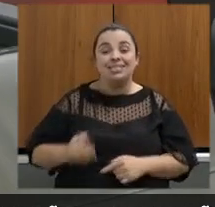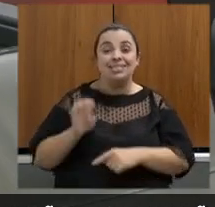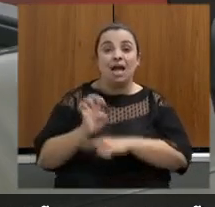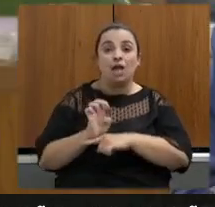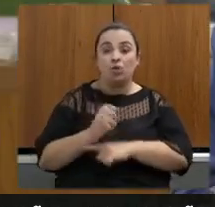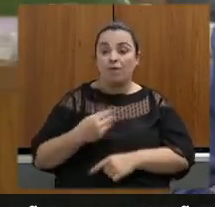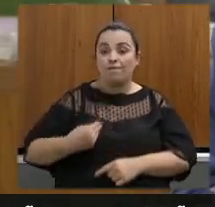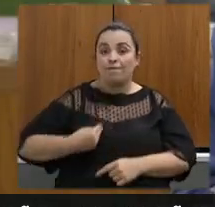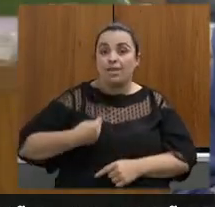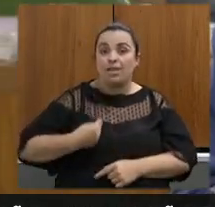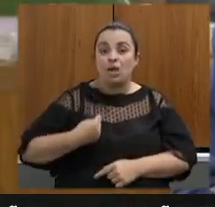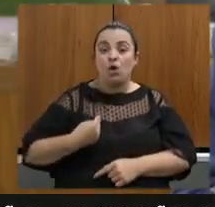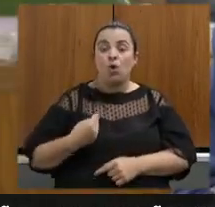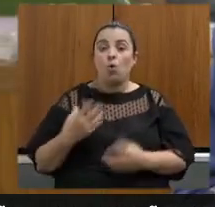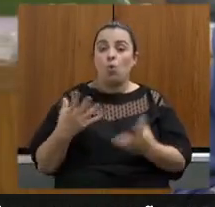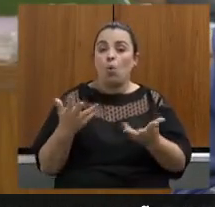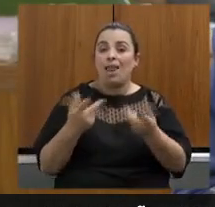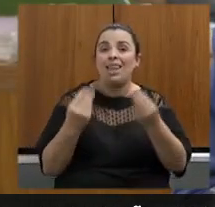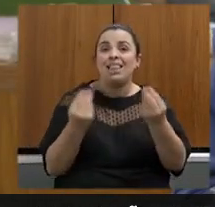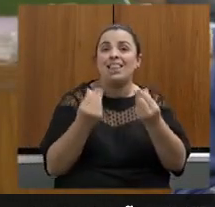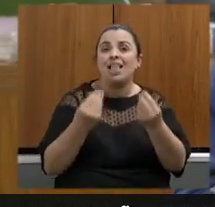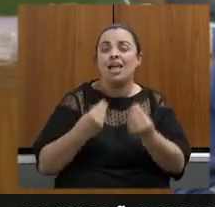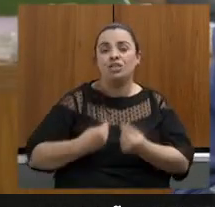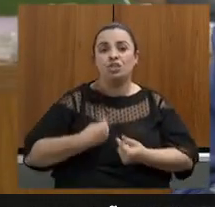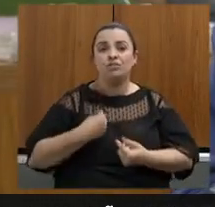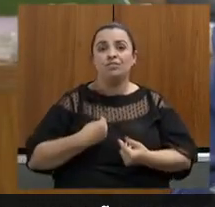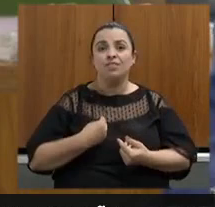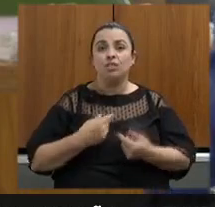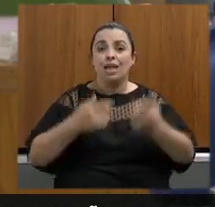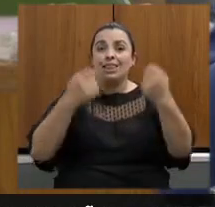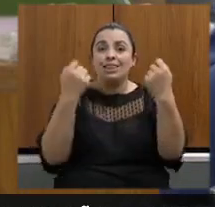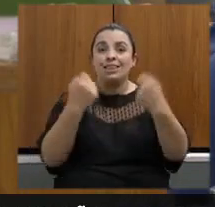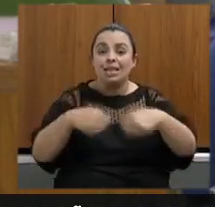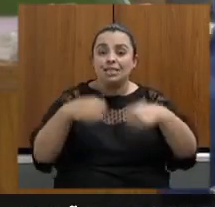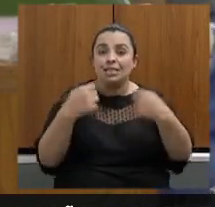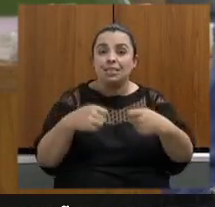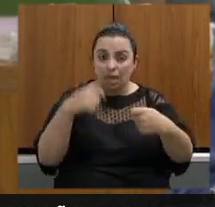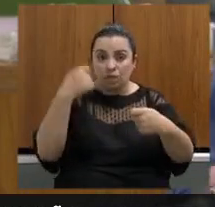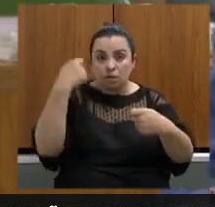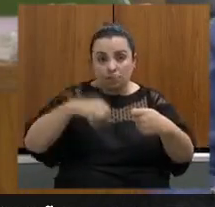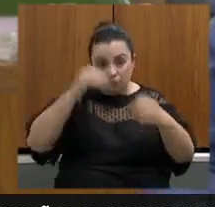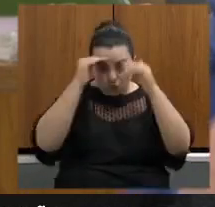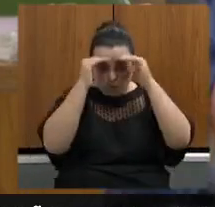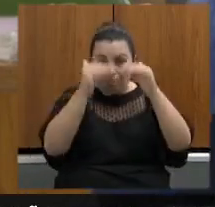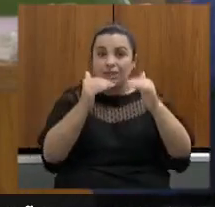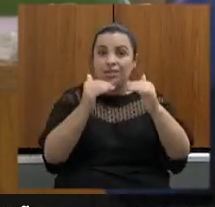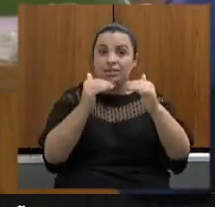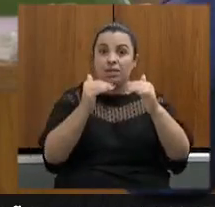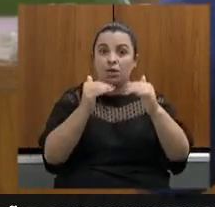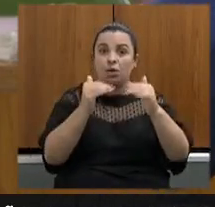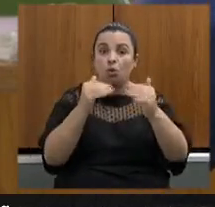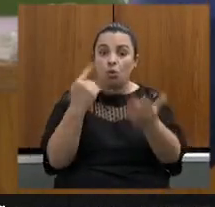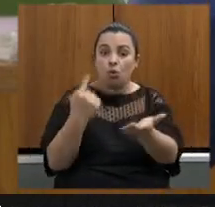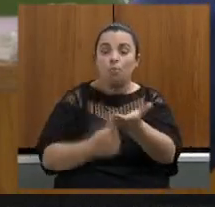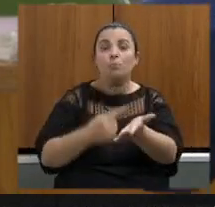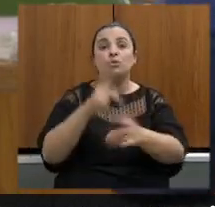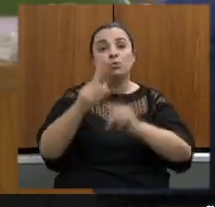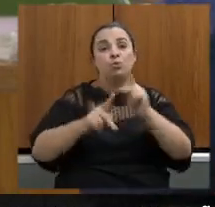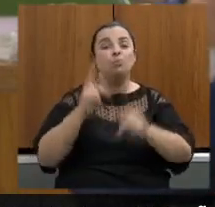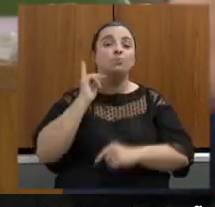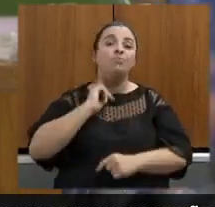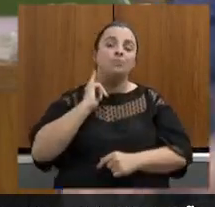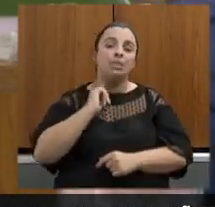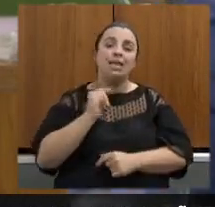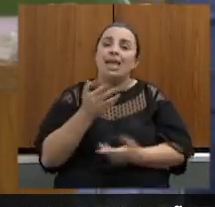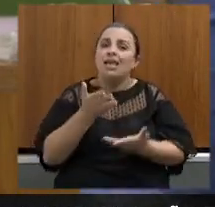de vida de qualidade de vida de necessidade a ser cumprida com os mineiros e é